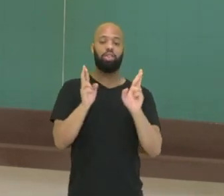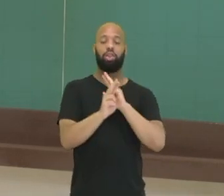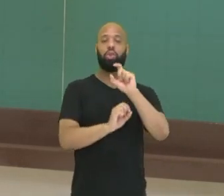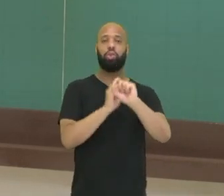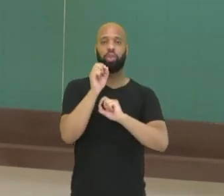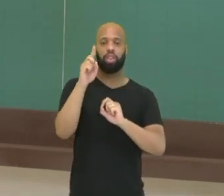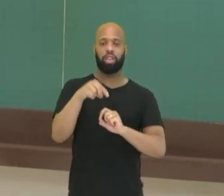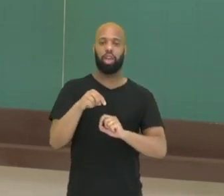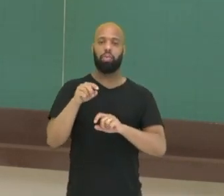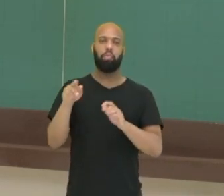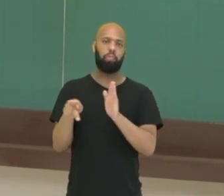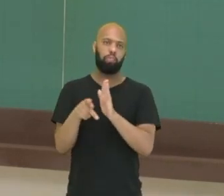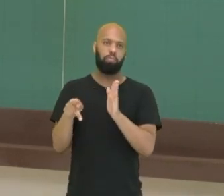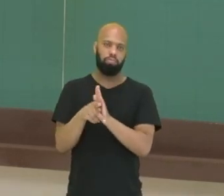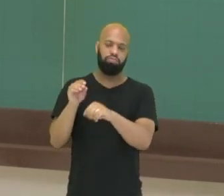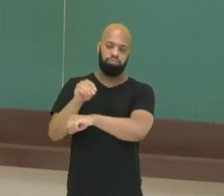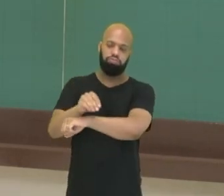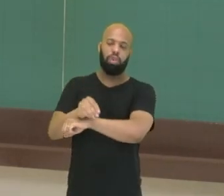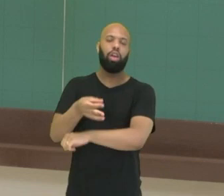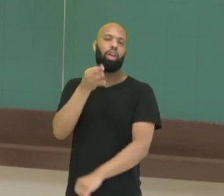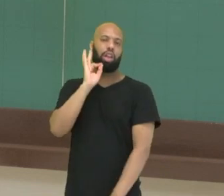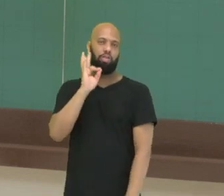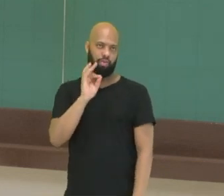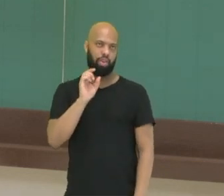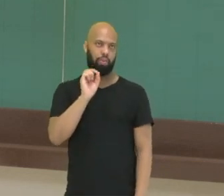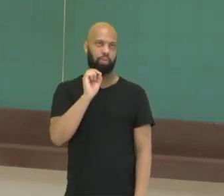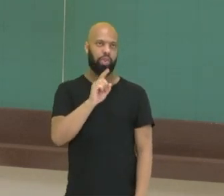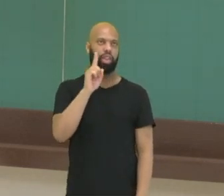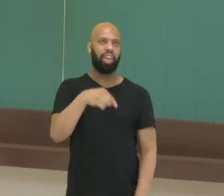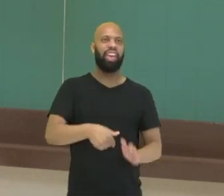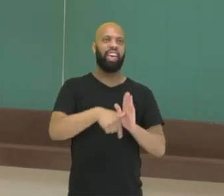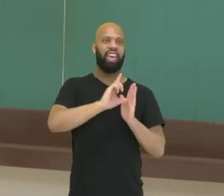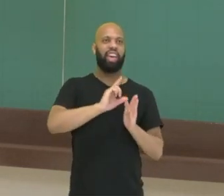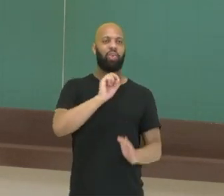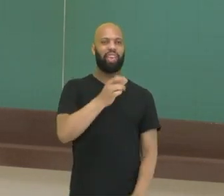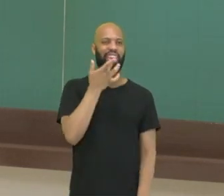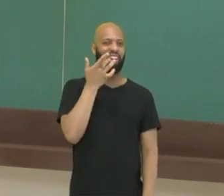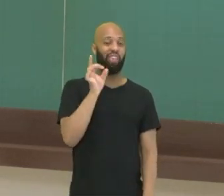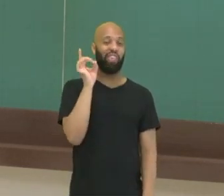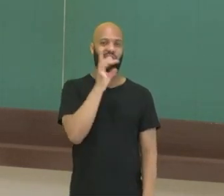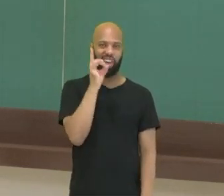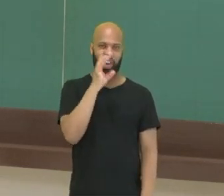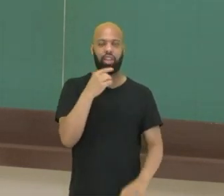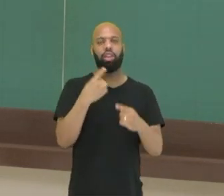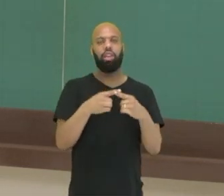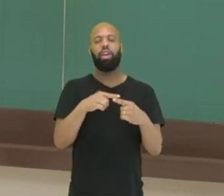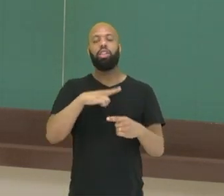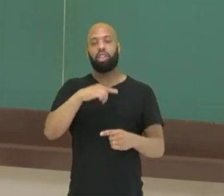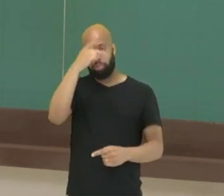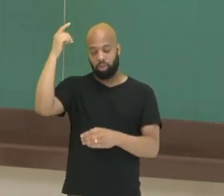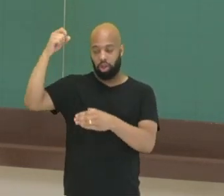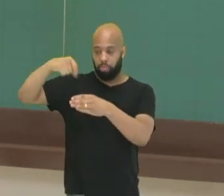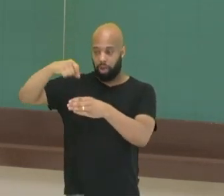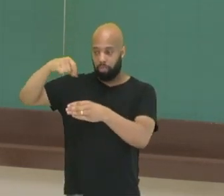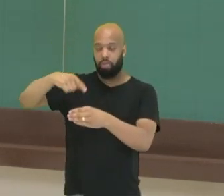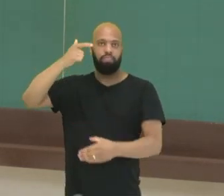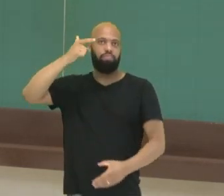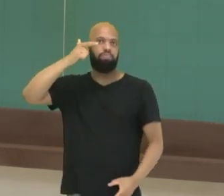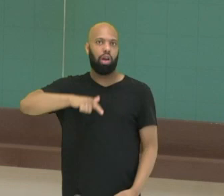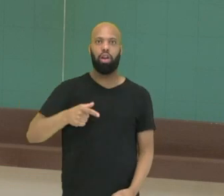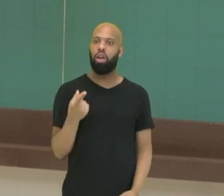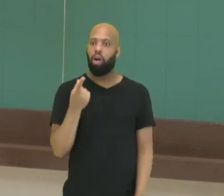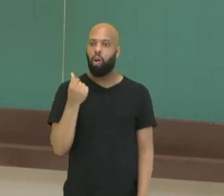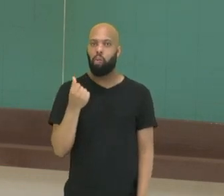ao cultivo de café. Ele foi chamado de ouro verde, né? Por quê? Porque os grandes produtores de café acumularam